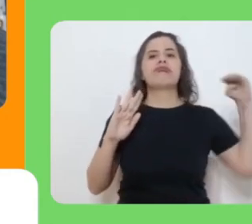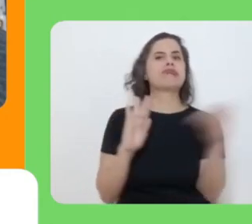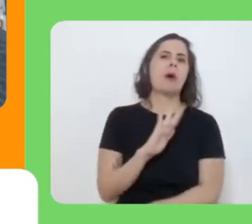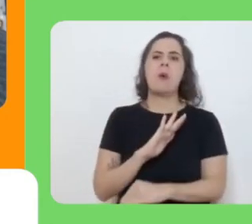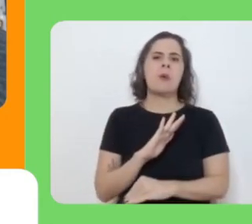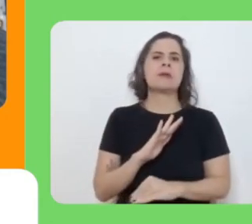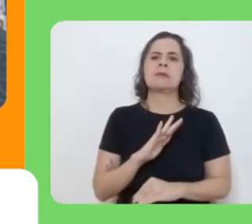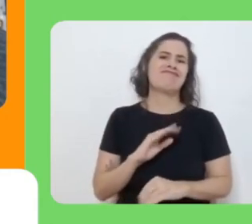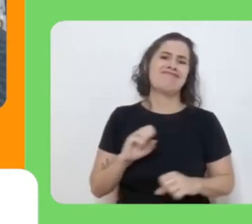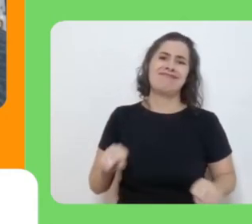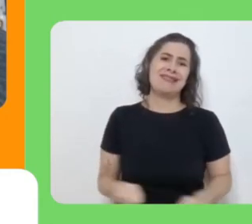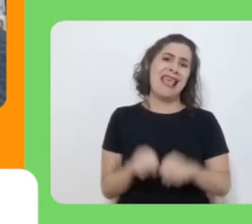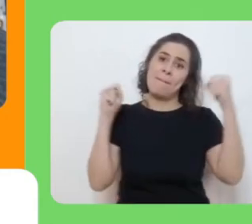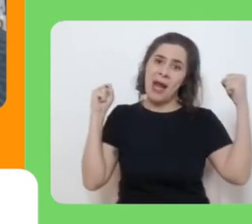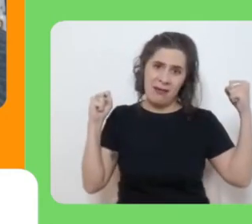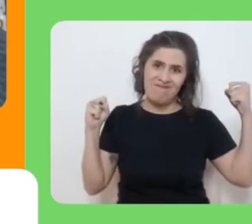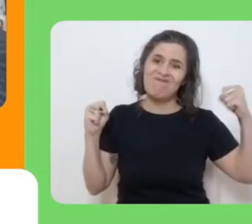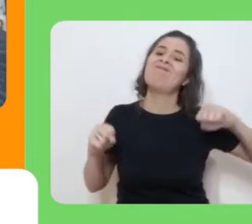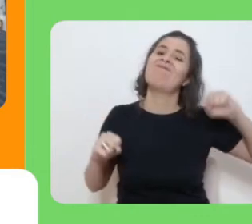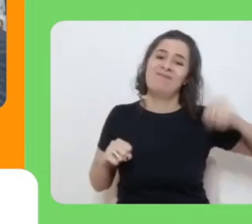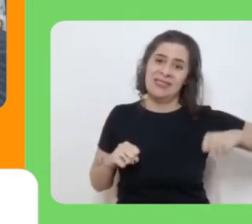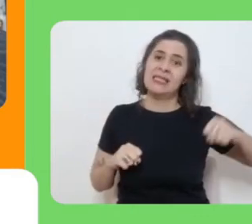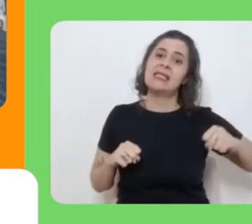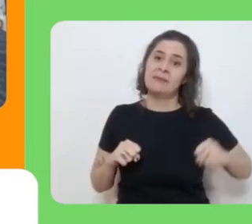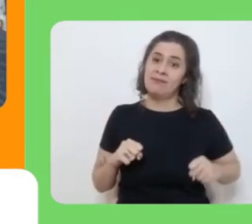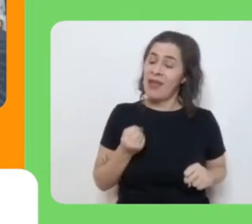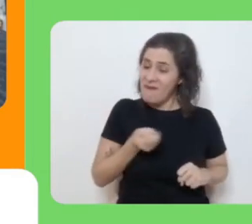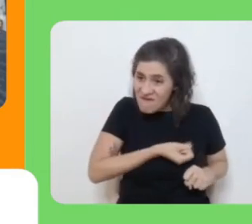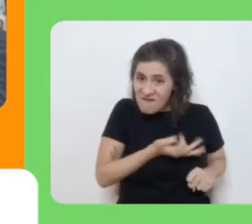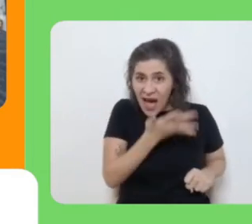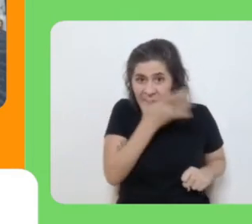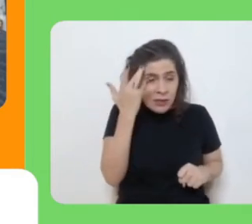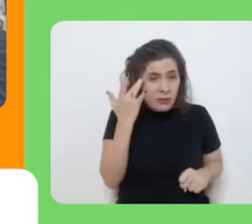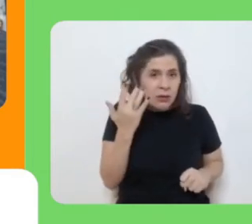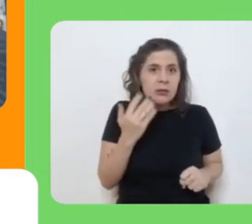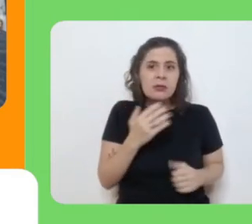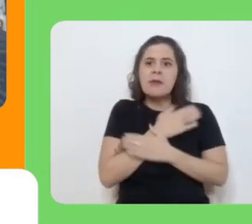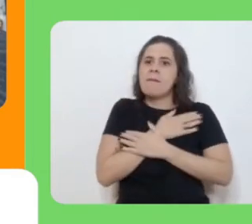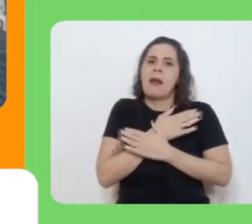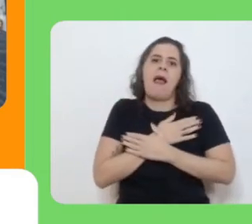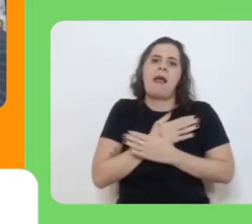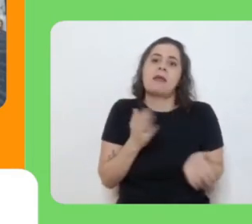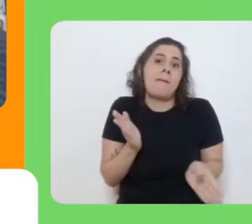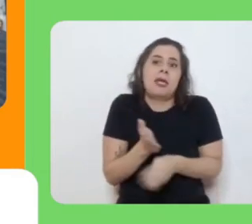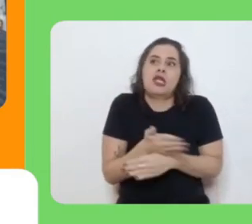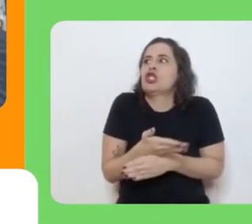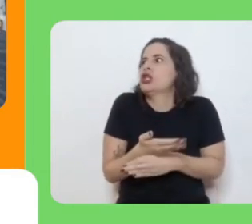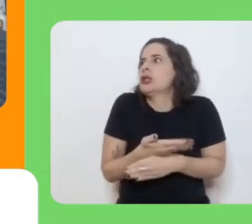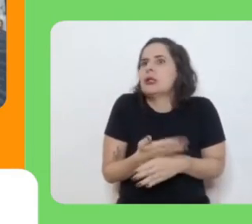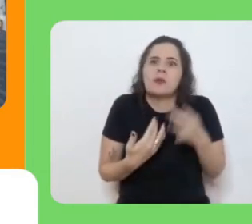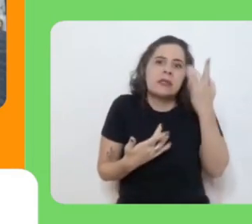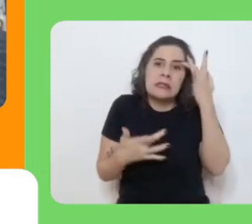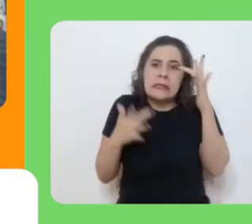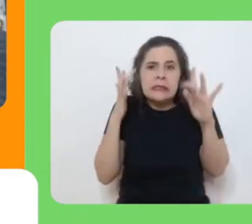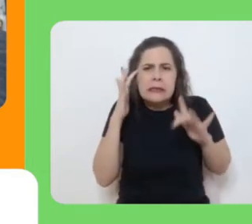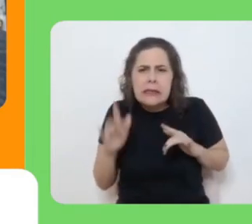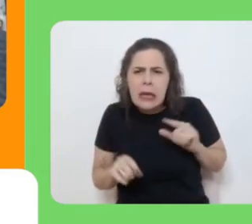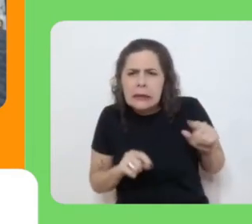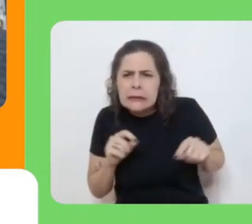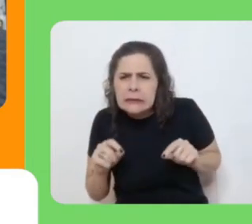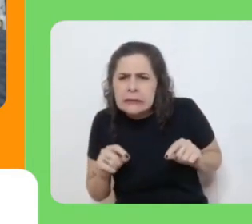com suas peculiaridades, claro, mas assim, então a molecada tá per tem uma molecada, uma grande parte perdida. Assim, eles não sabem se